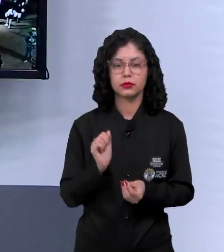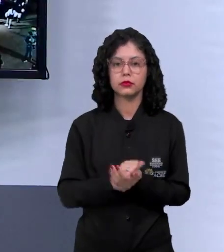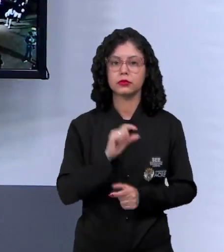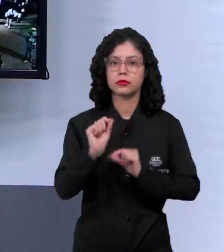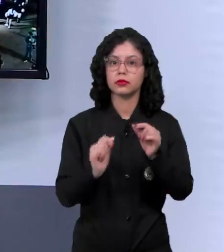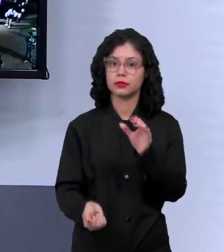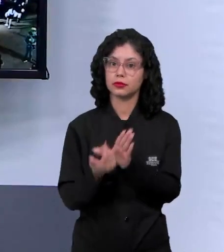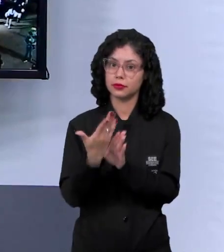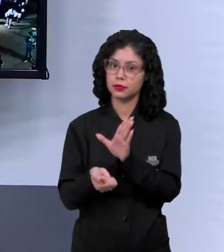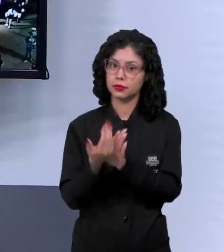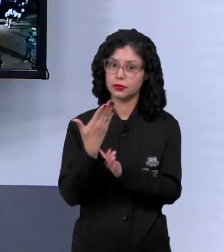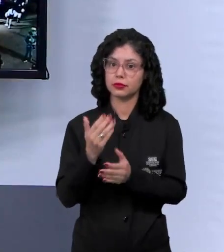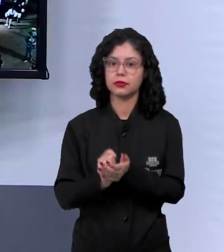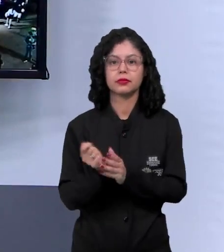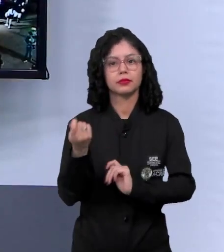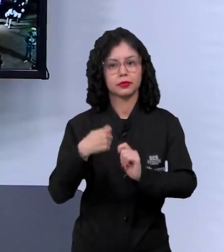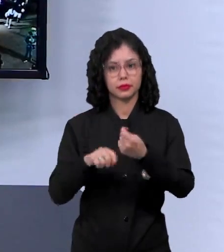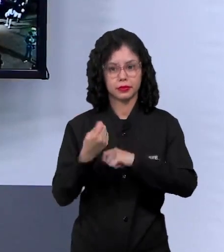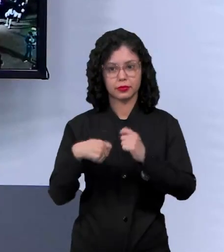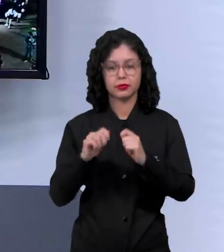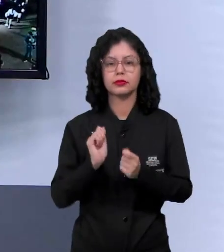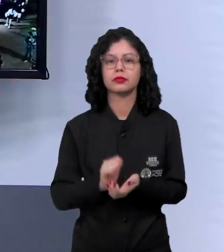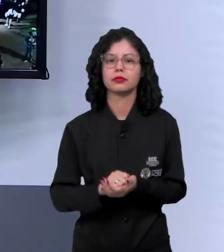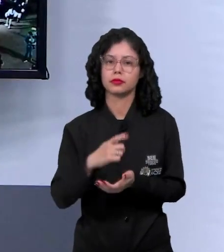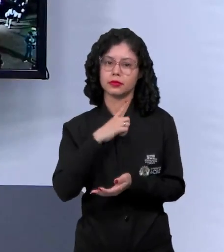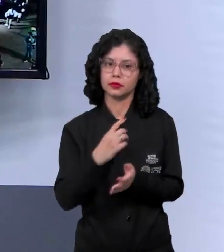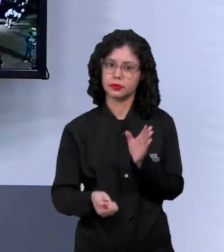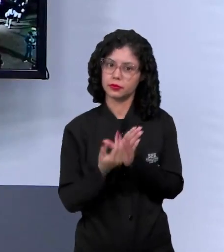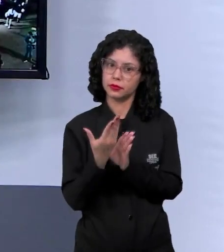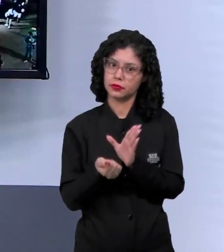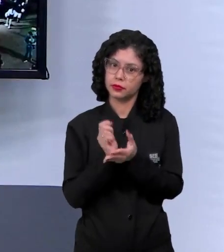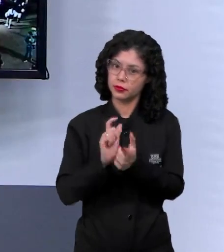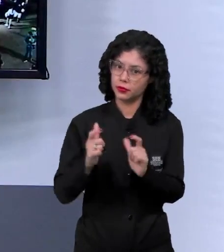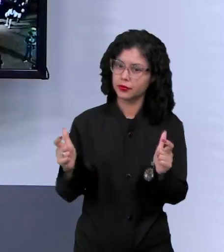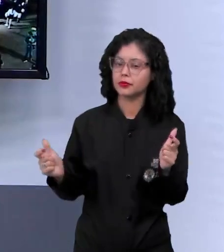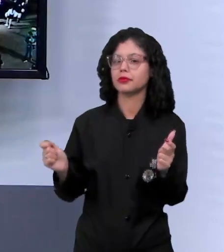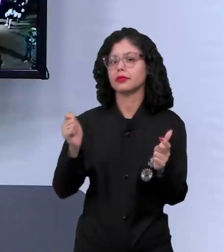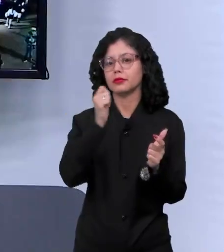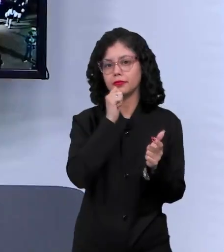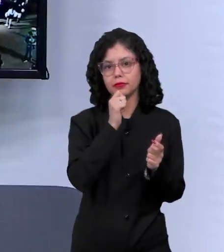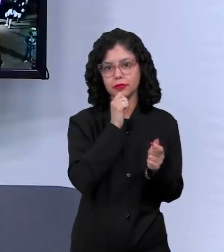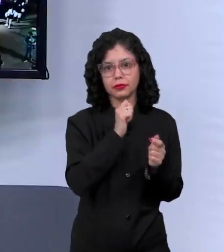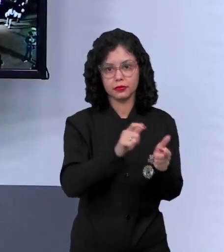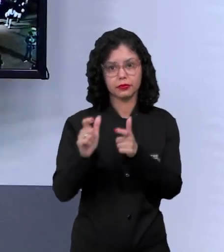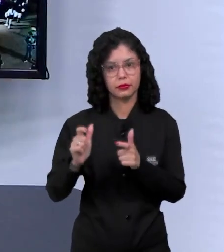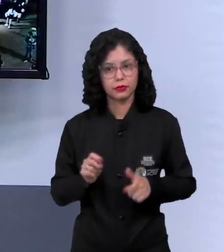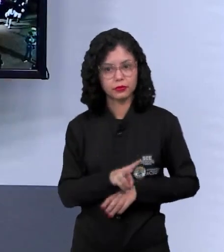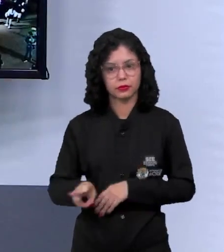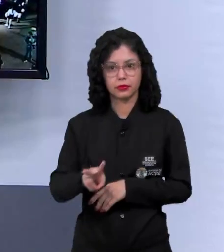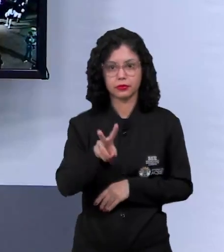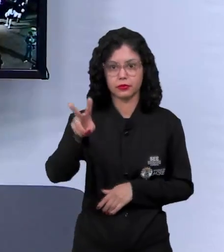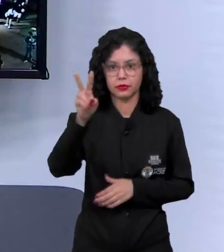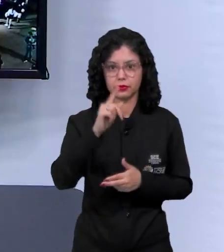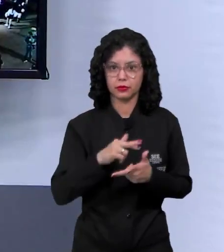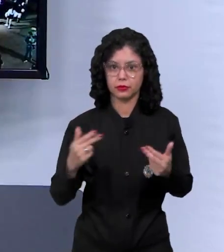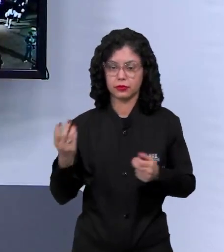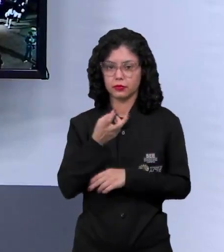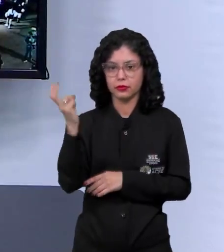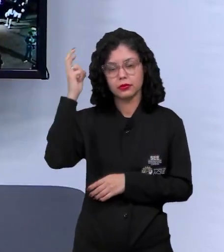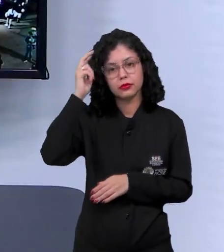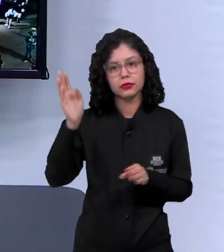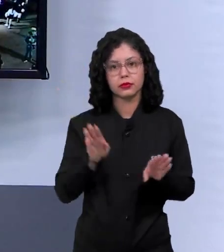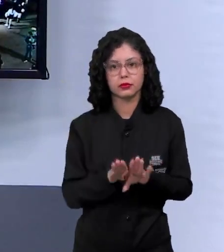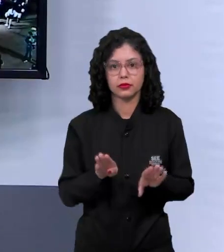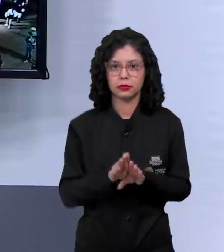que gera na economia também vem aumentando o espaço e o valor dessa cultura